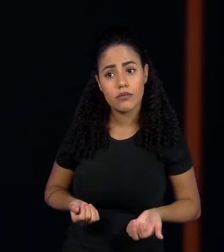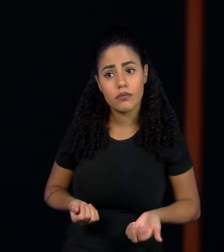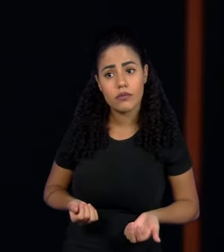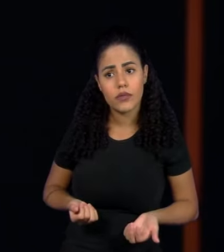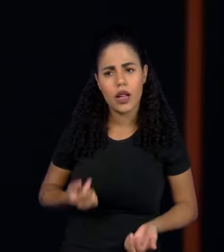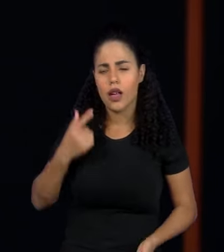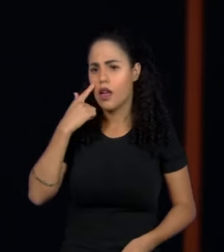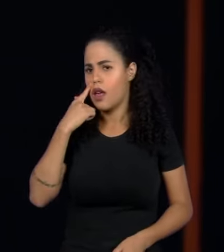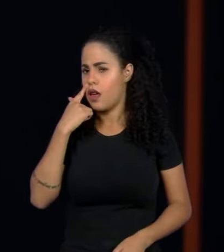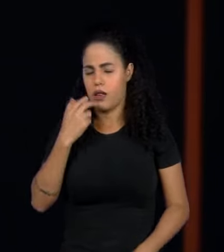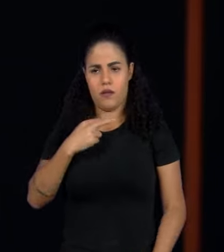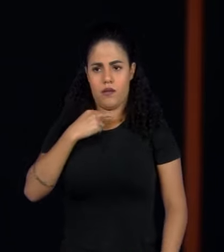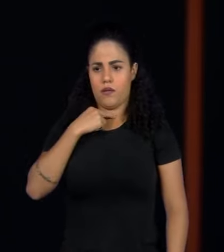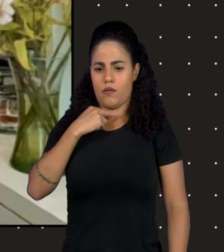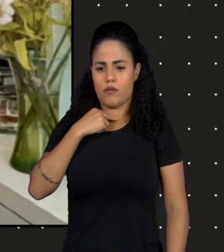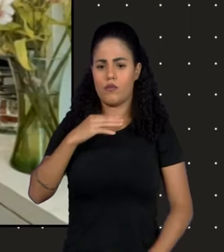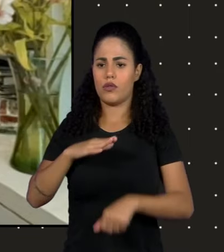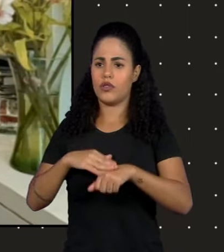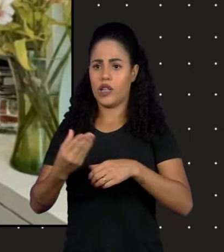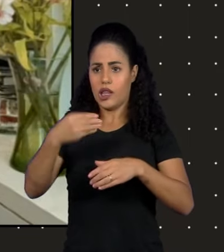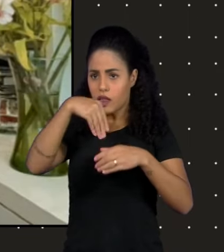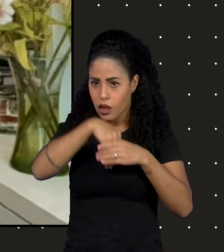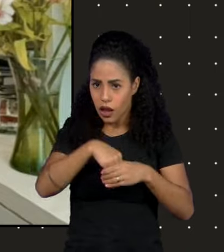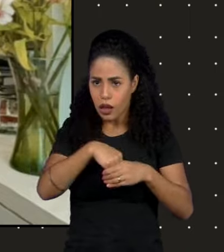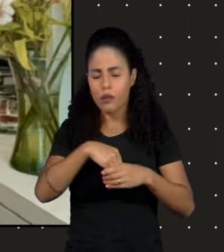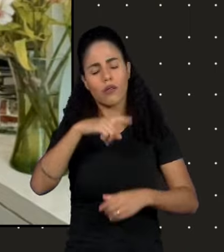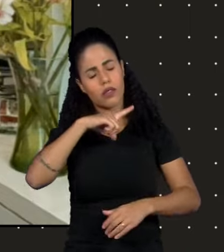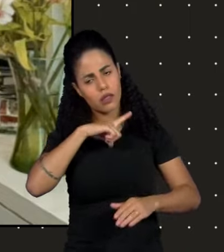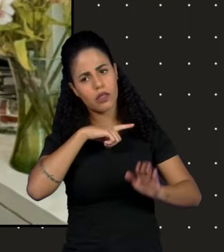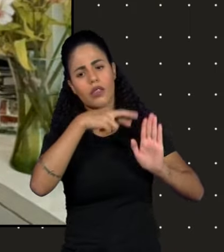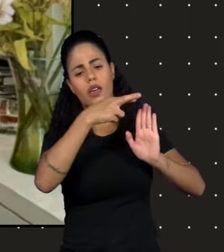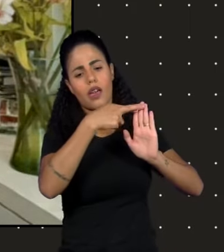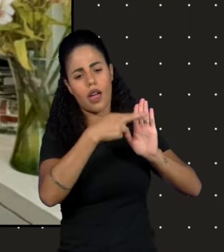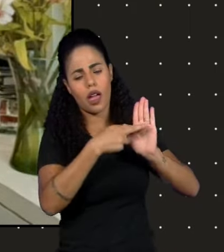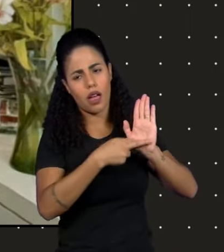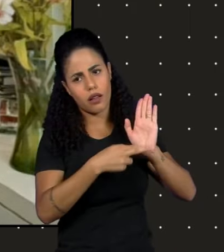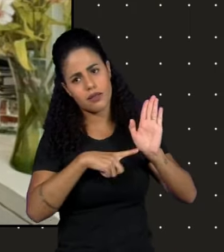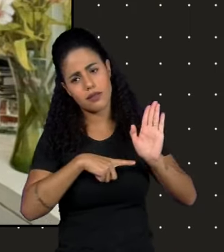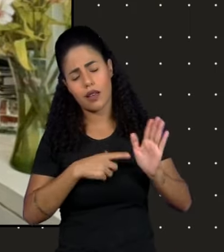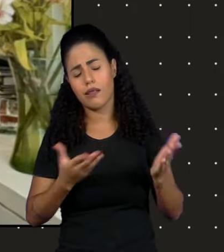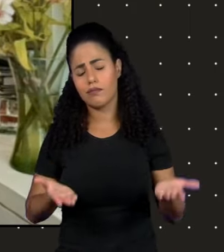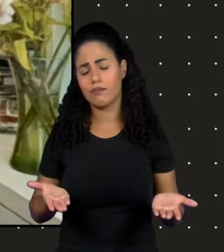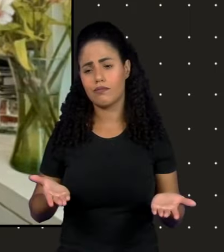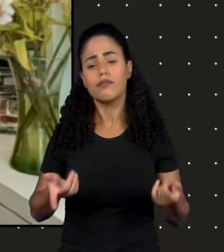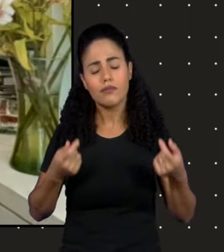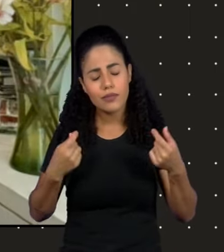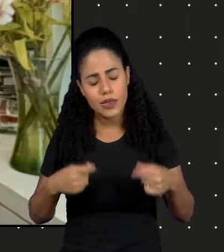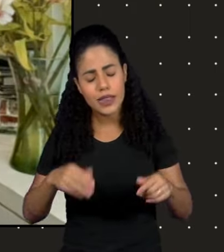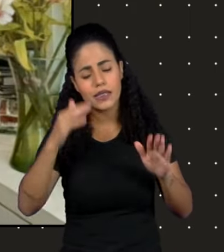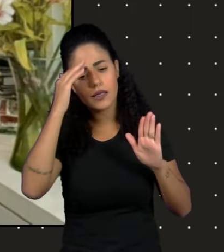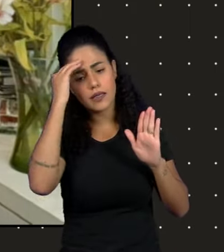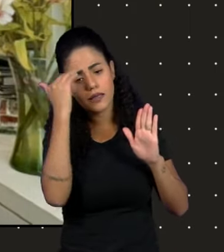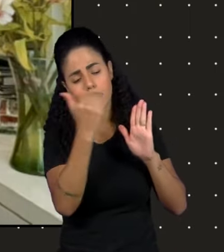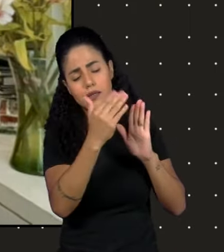pode fazer no regime militar. Você quebrou a hierarquia.